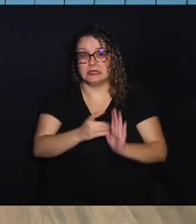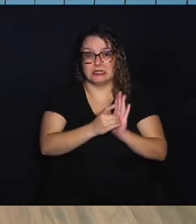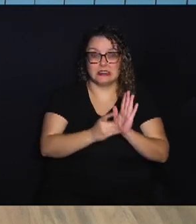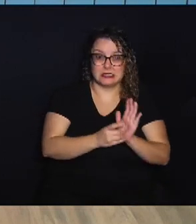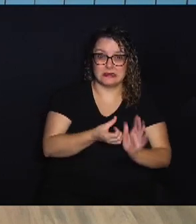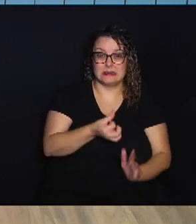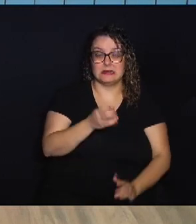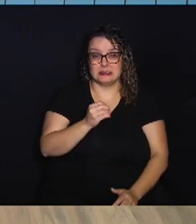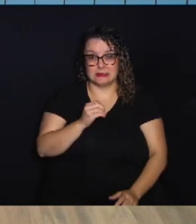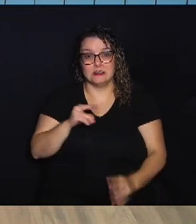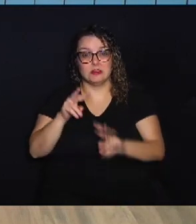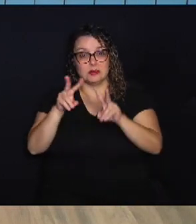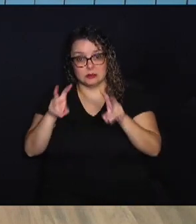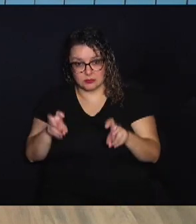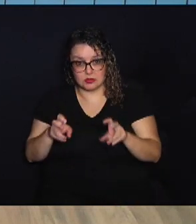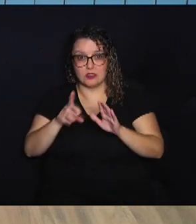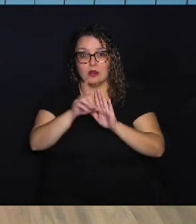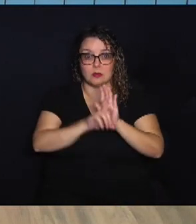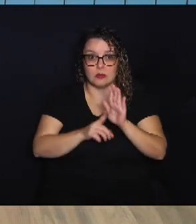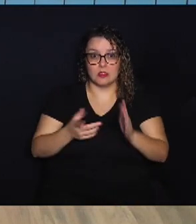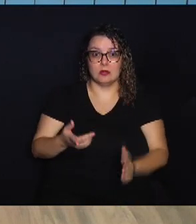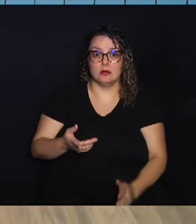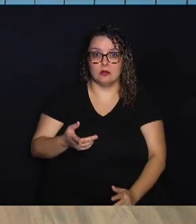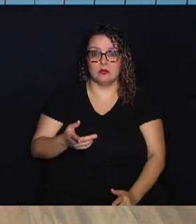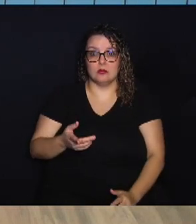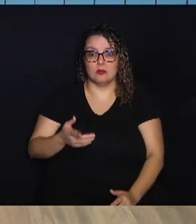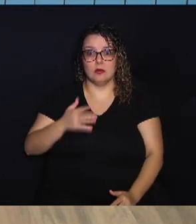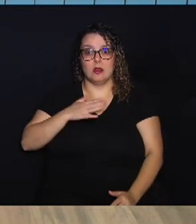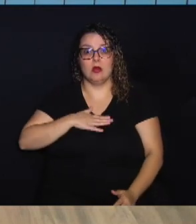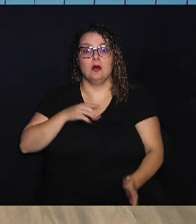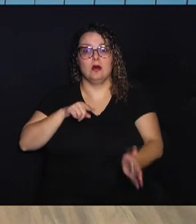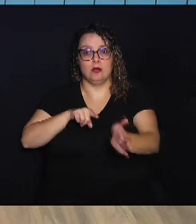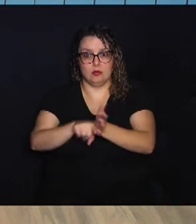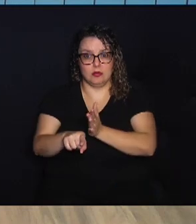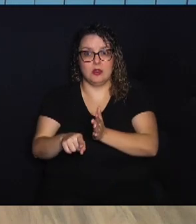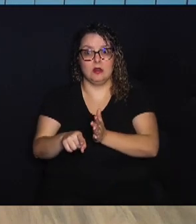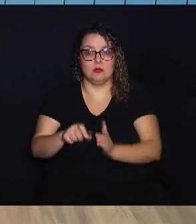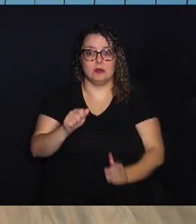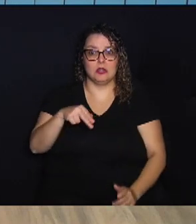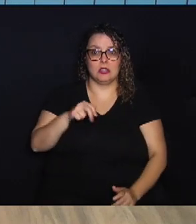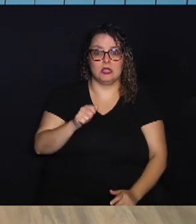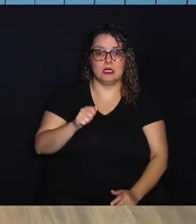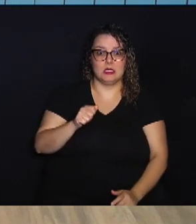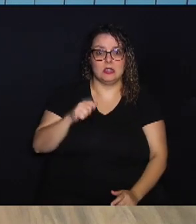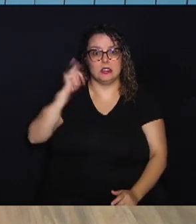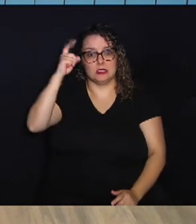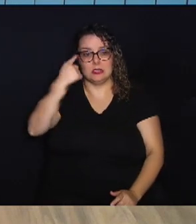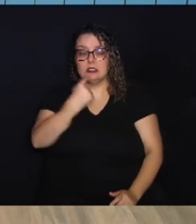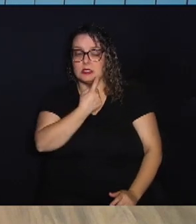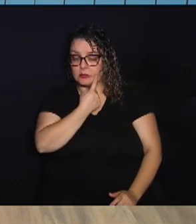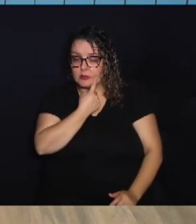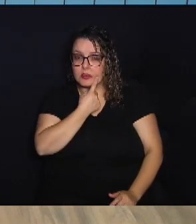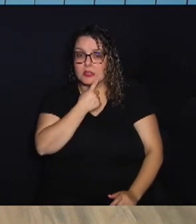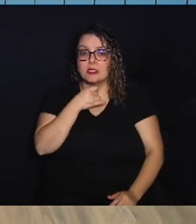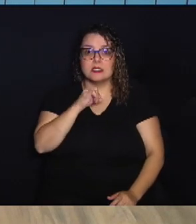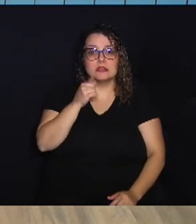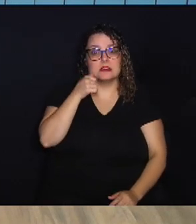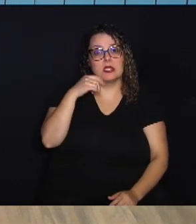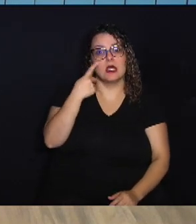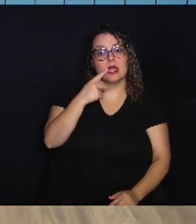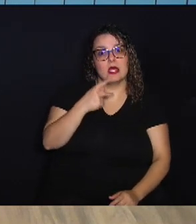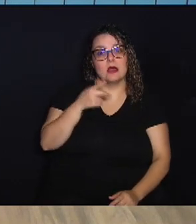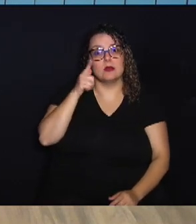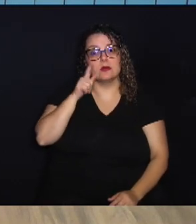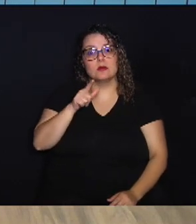60, sobre estes direitos. O meu questionamento para a Ana Cláudia, Mina, é se ela consegue